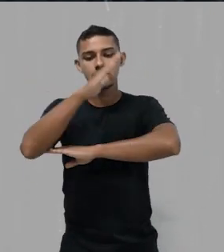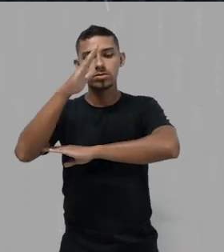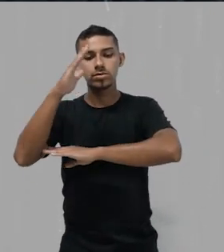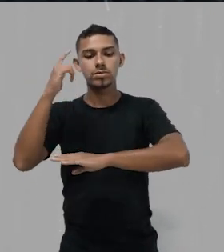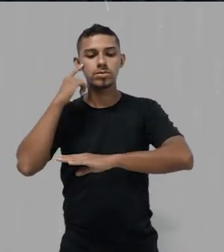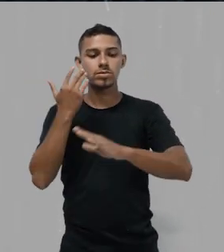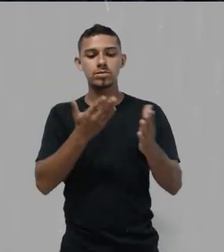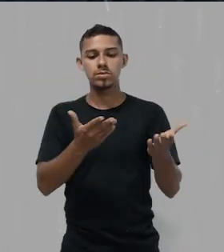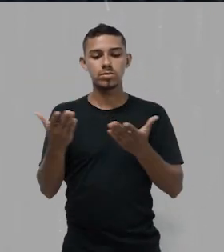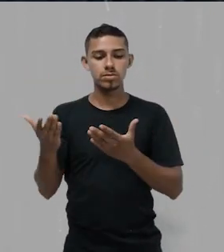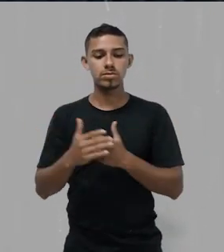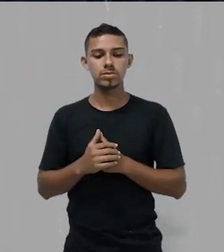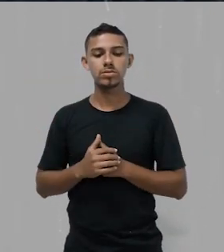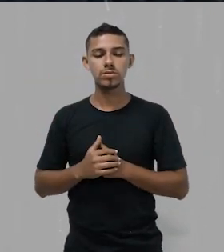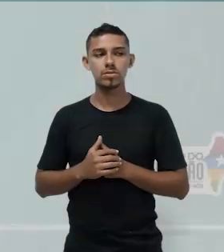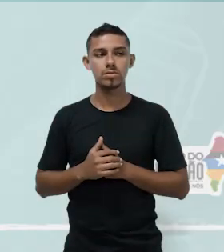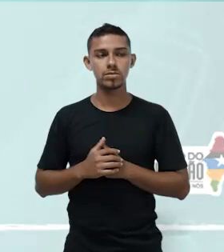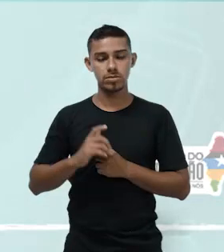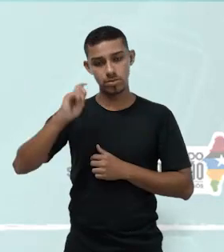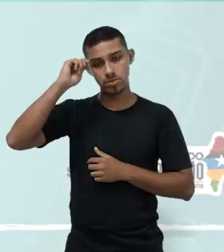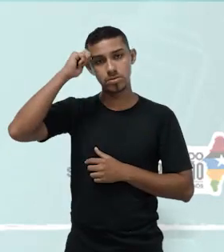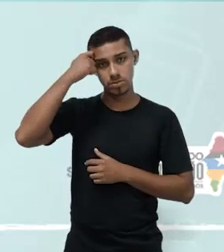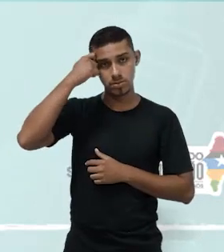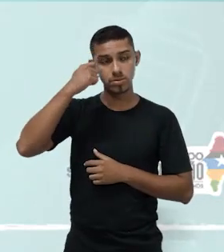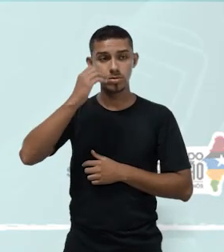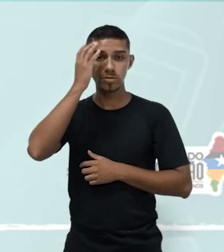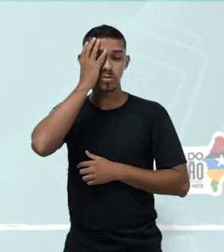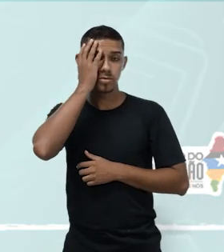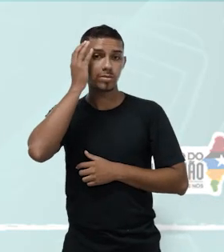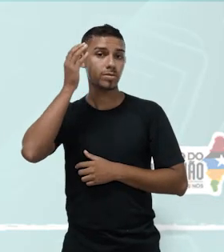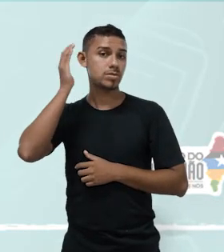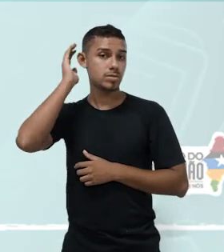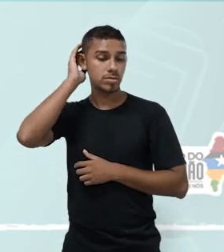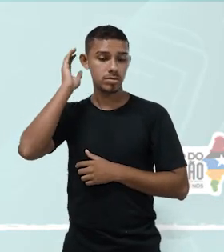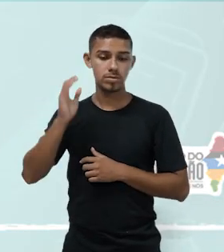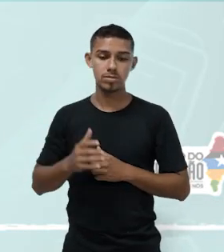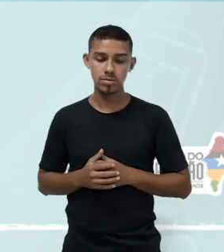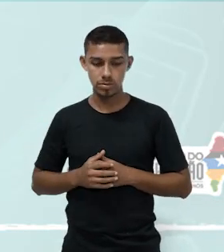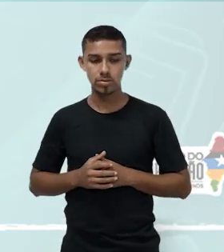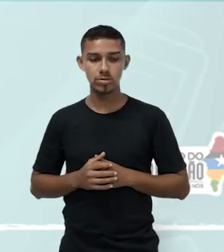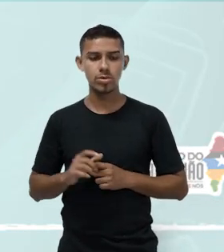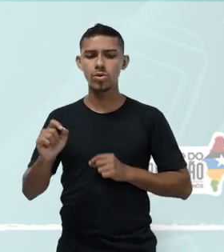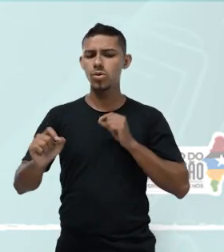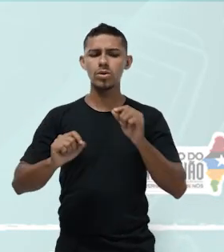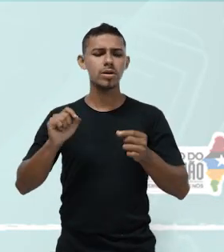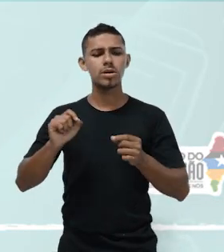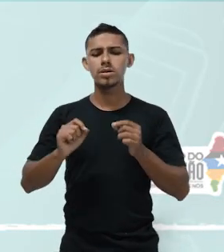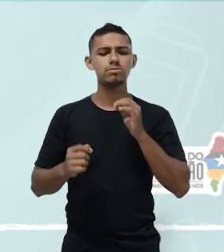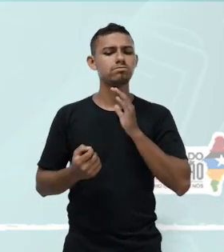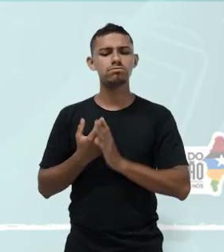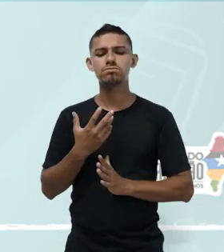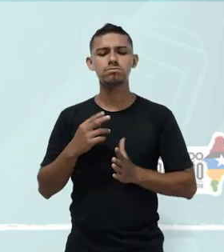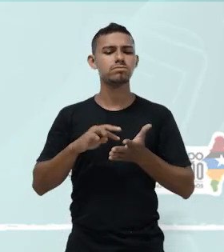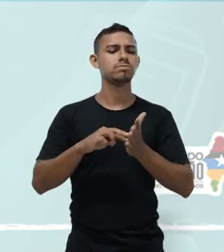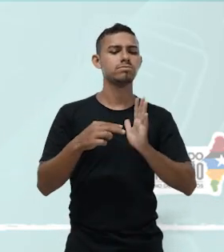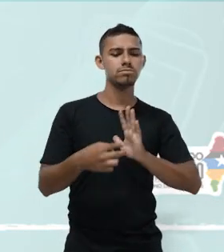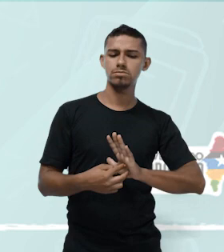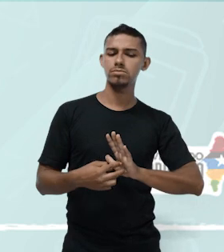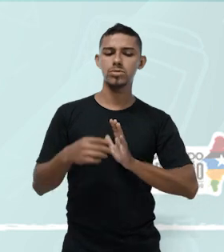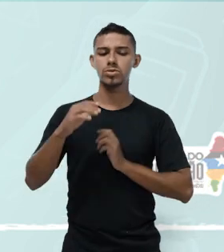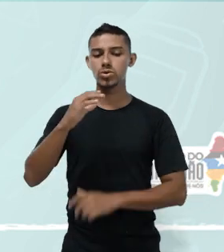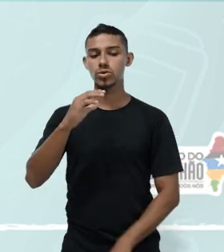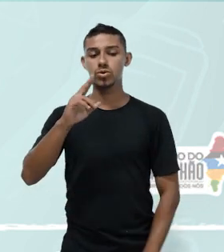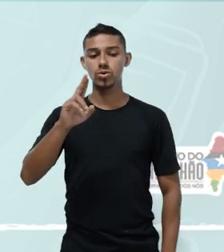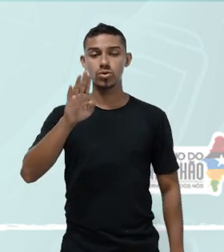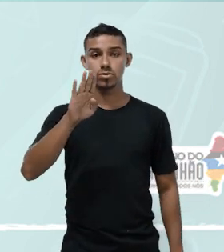fase negra de Pablo Picasso. O que foi o cubismo? Né? Ele incorpora a ideia do urbano com